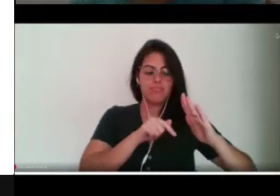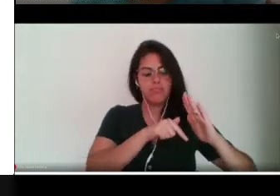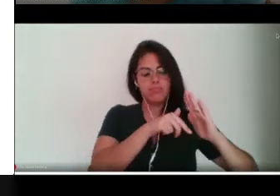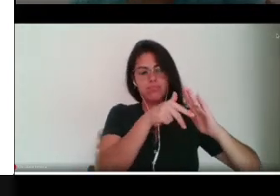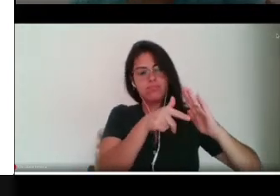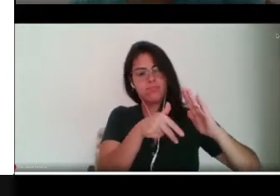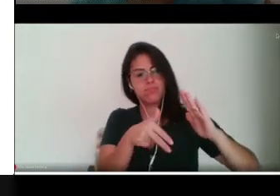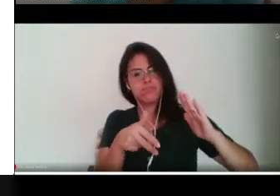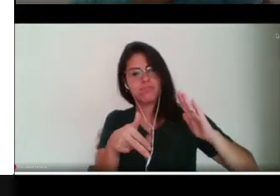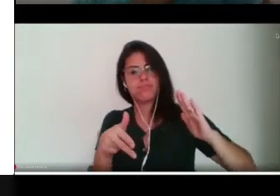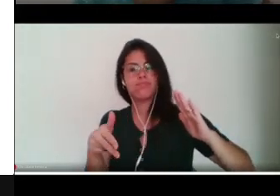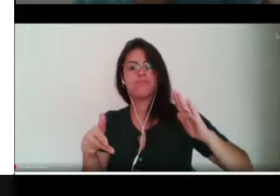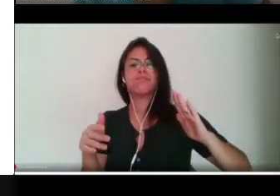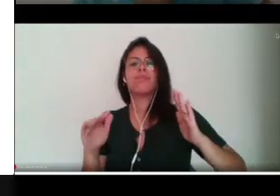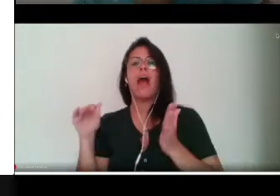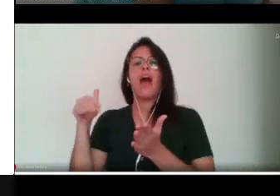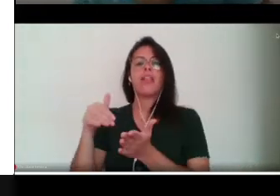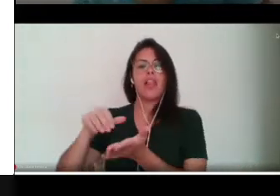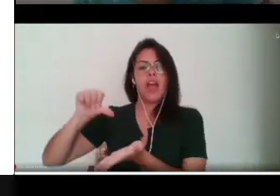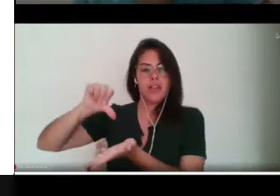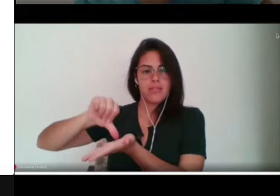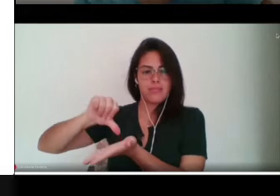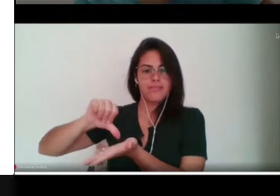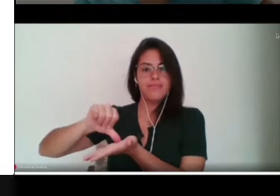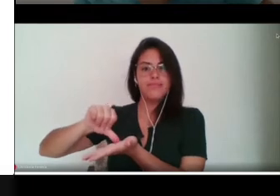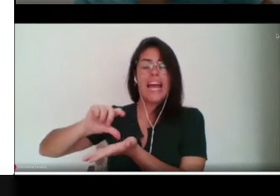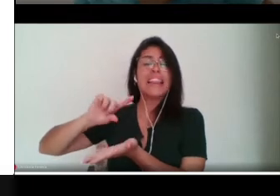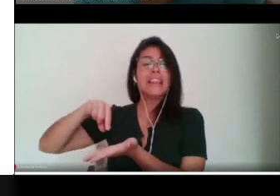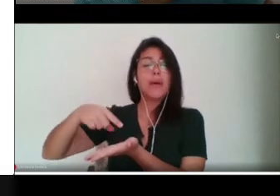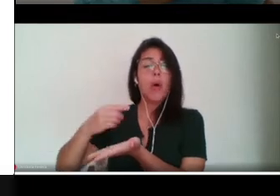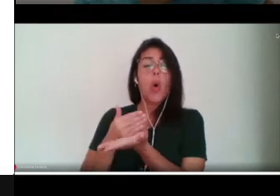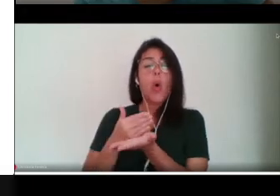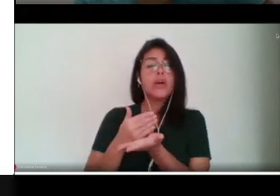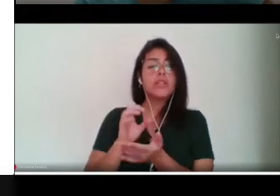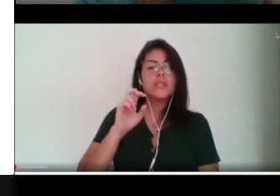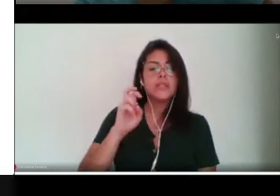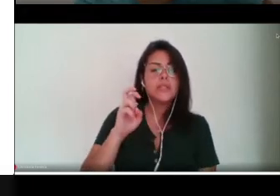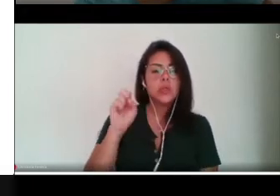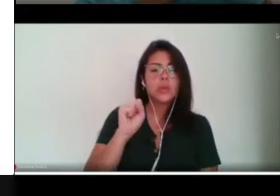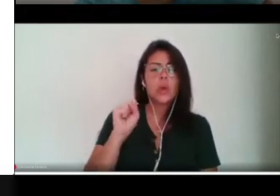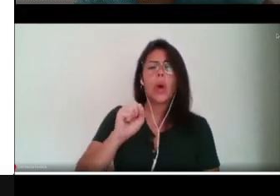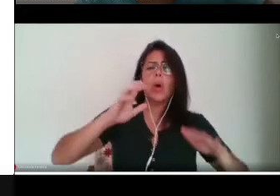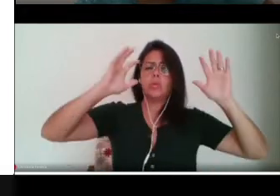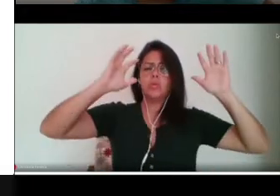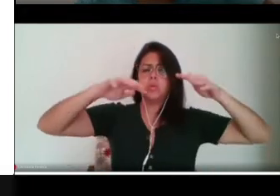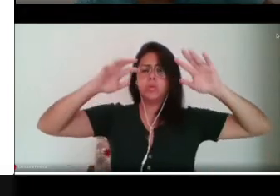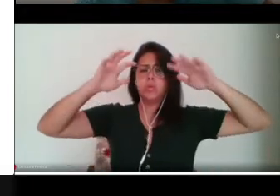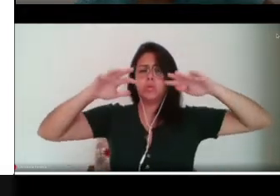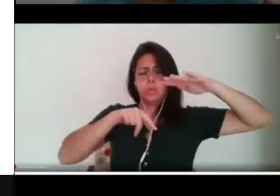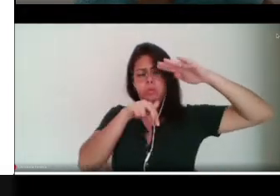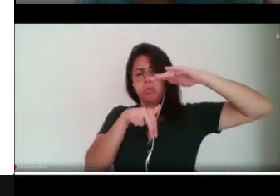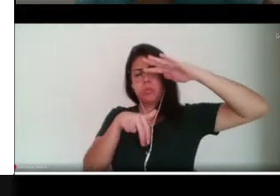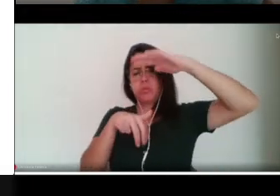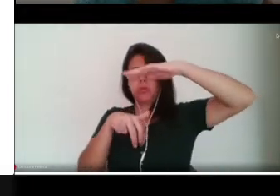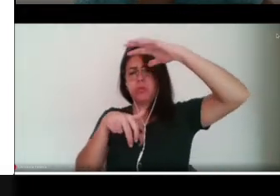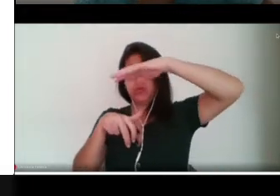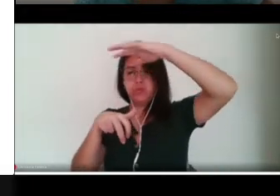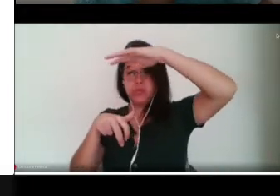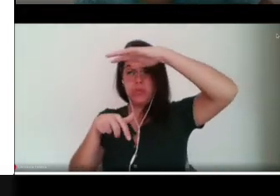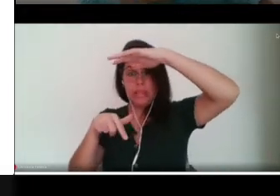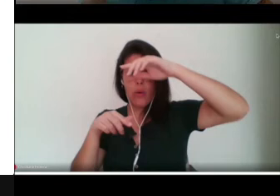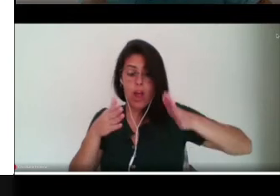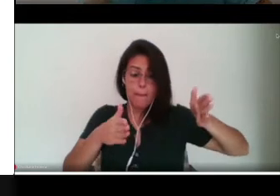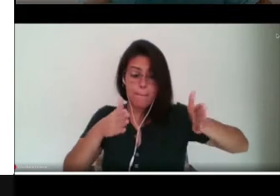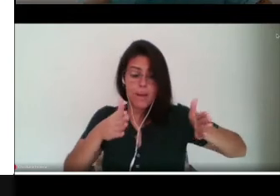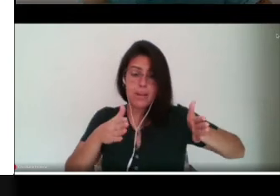e ela retorna para casa. Sua distância da casa em função do tempo é indicada pelo gráfico e em